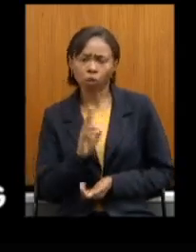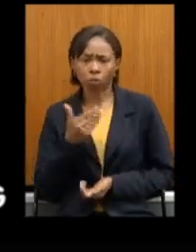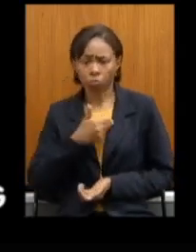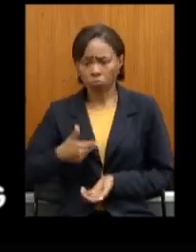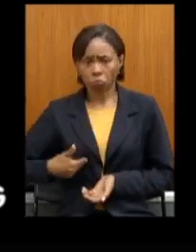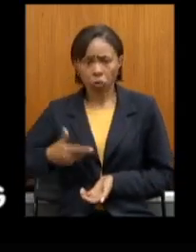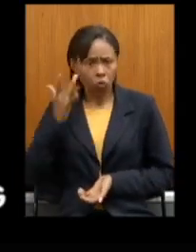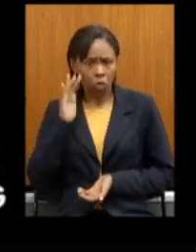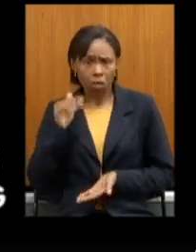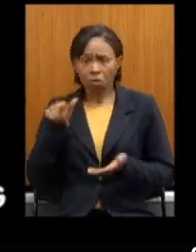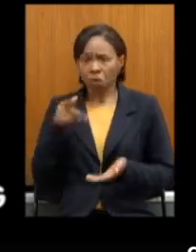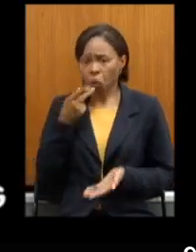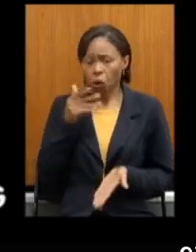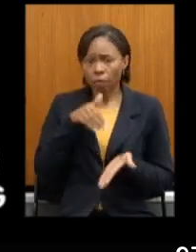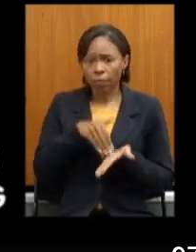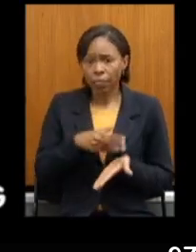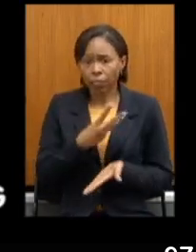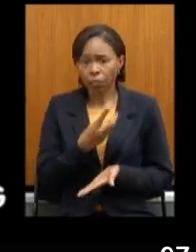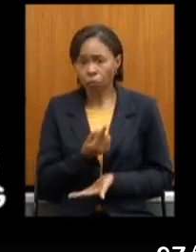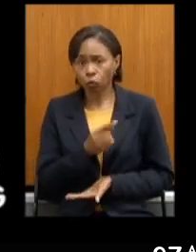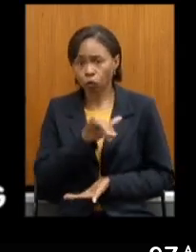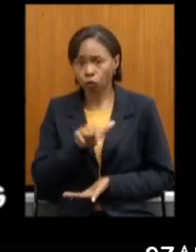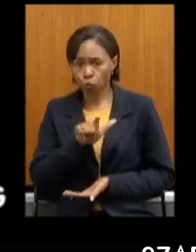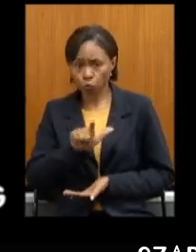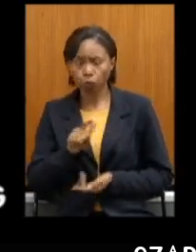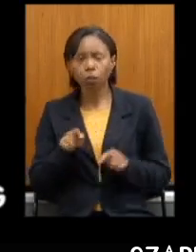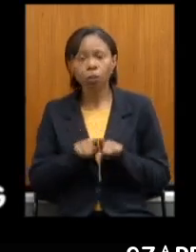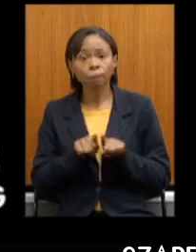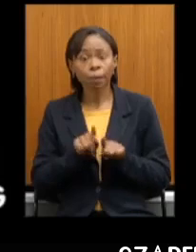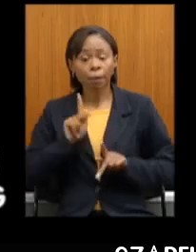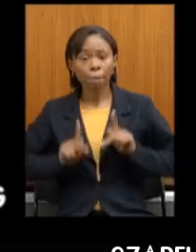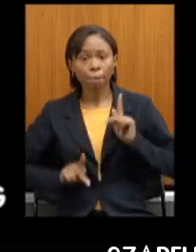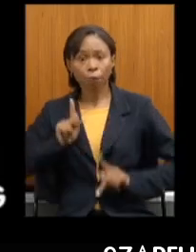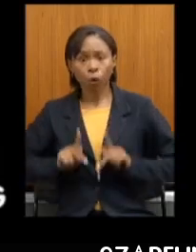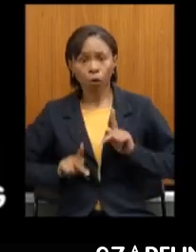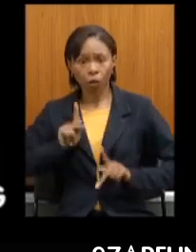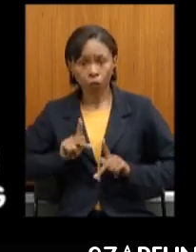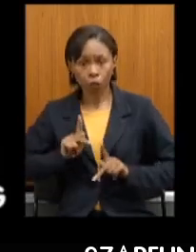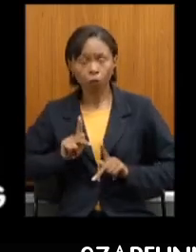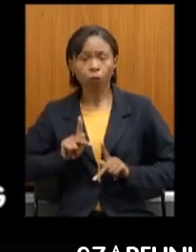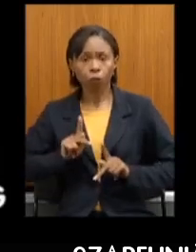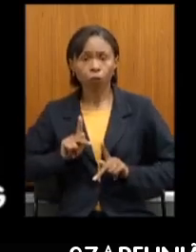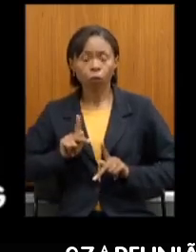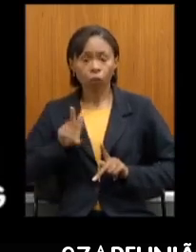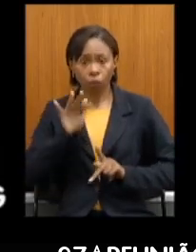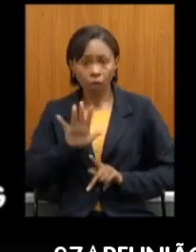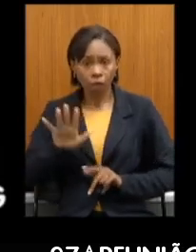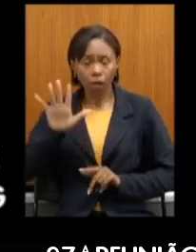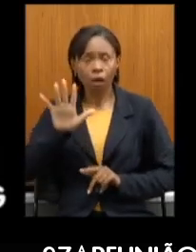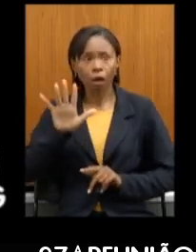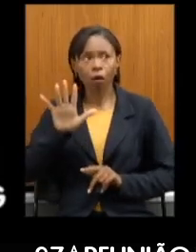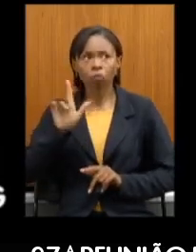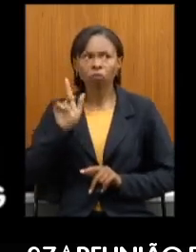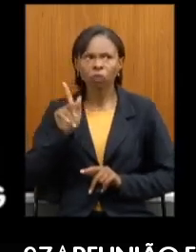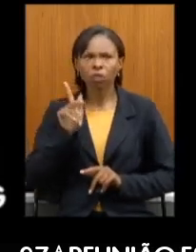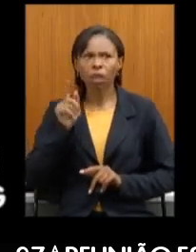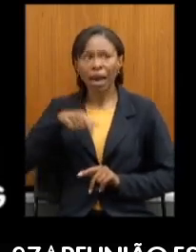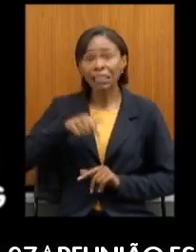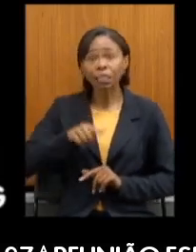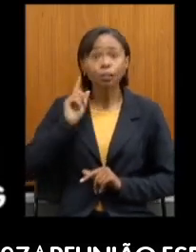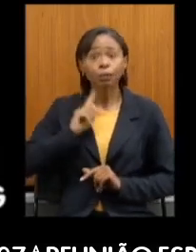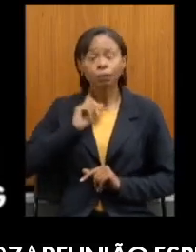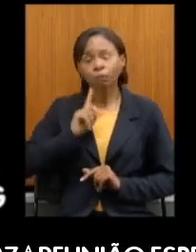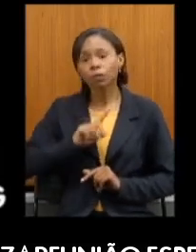votar até 31 de julho, e também a Procuradoria da República. Olha, eu vou ler aqui para o senhor que no dia 10 de julho, a Procuradoria da República em Minas Gerais,